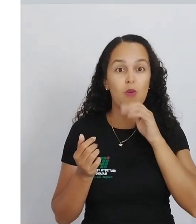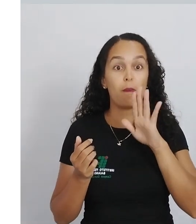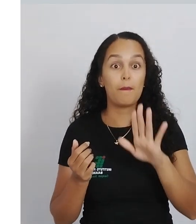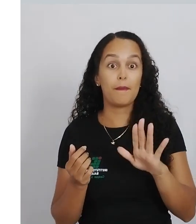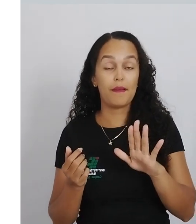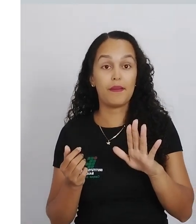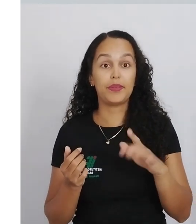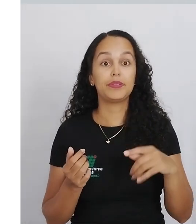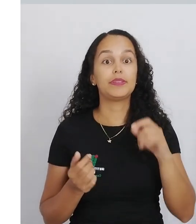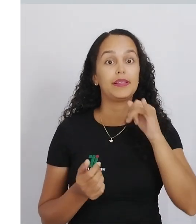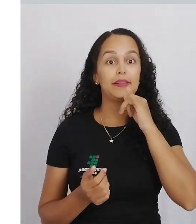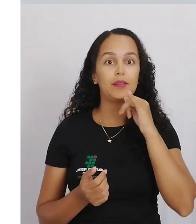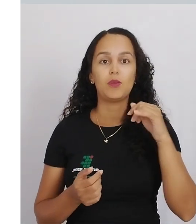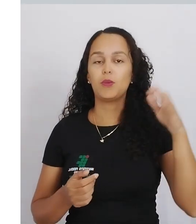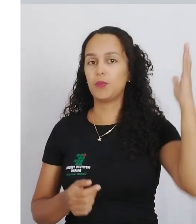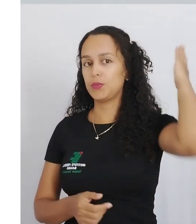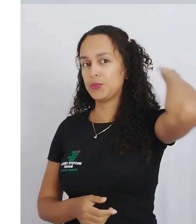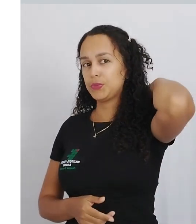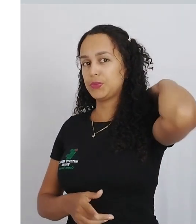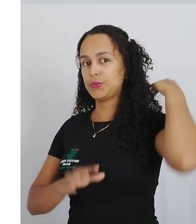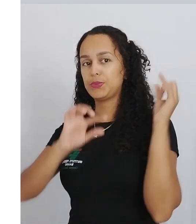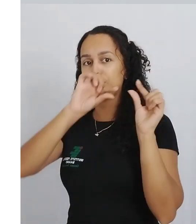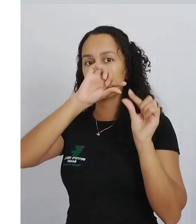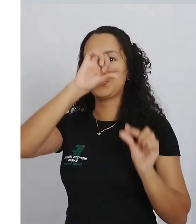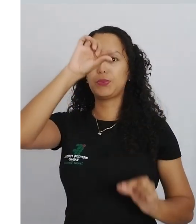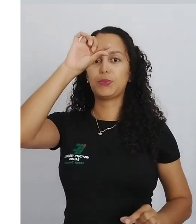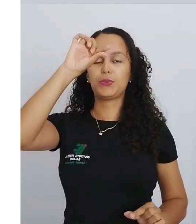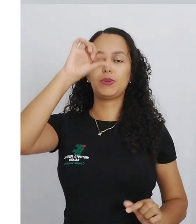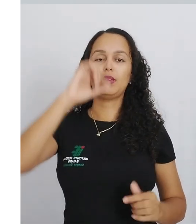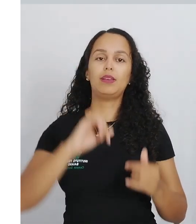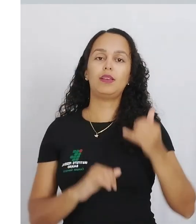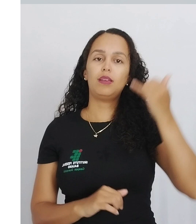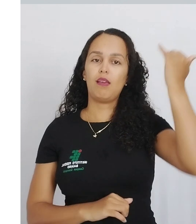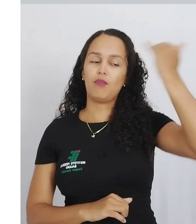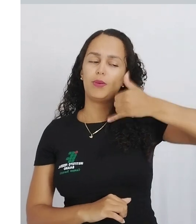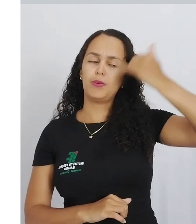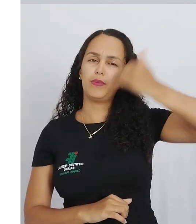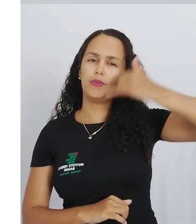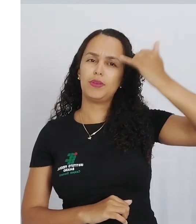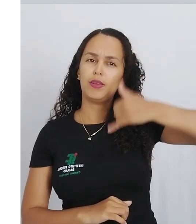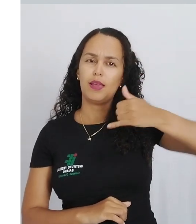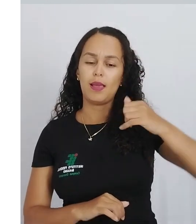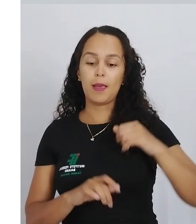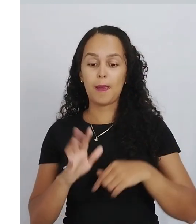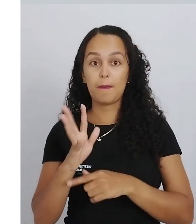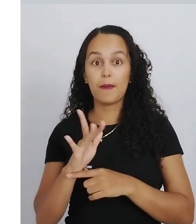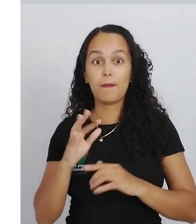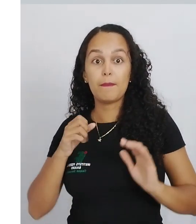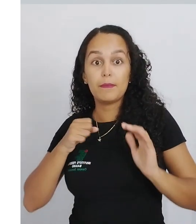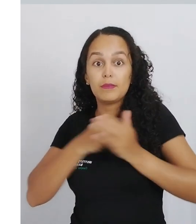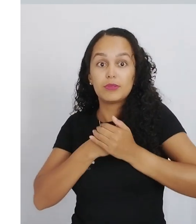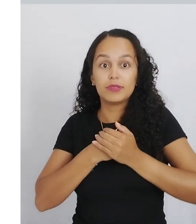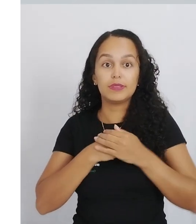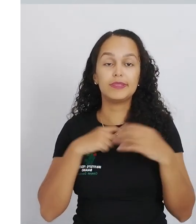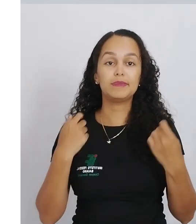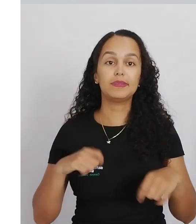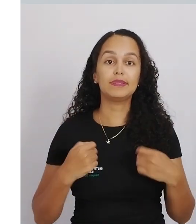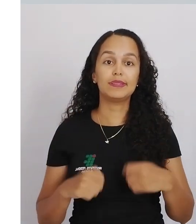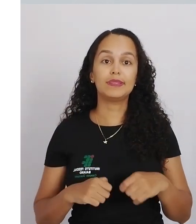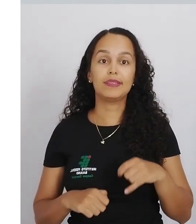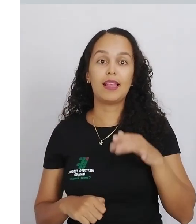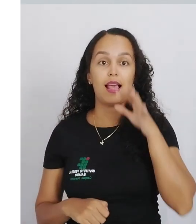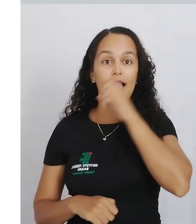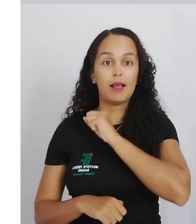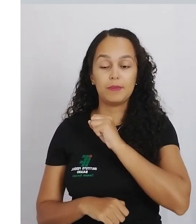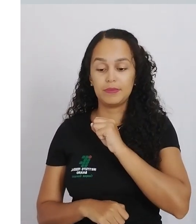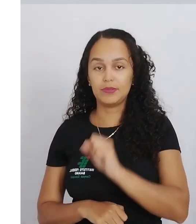sua medula espinhal enviou, né, a informação de que você deveria tirar a mão ali e se proteger, né? Graças ao